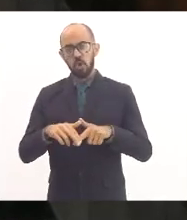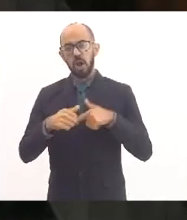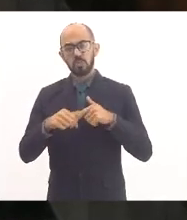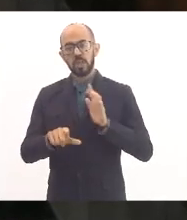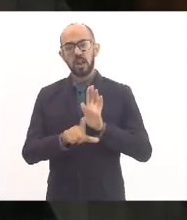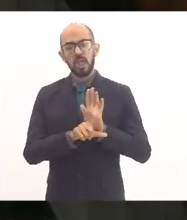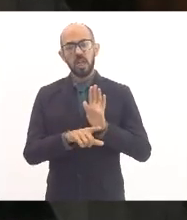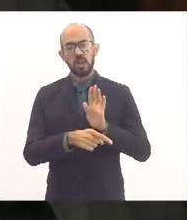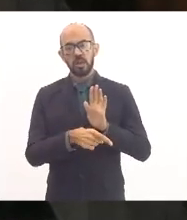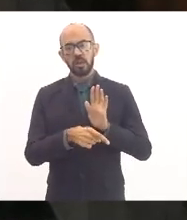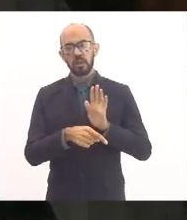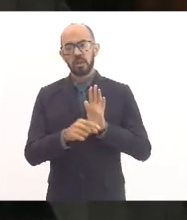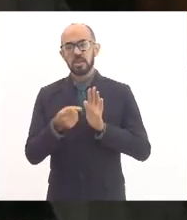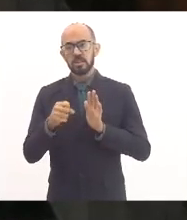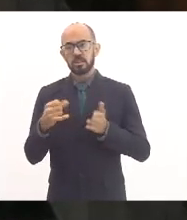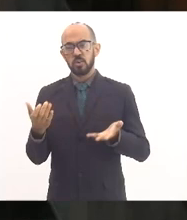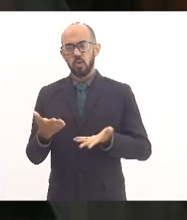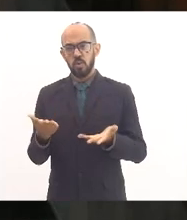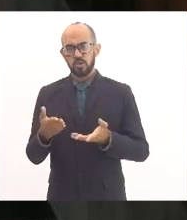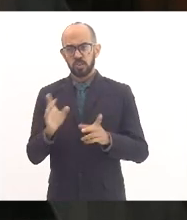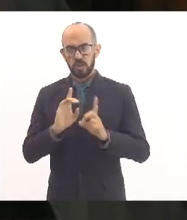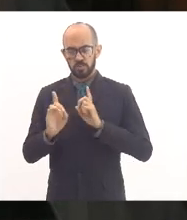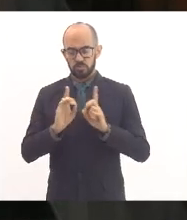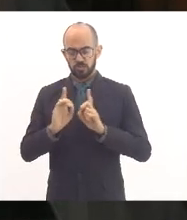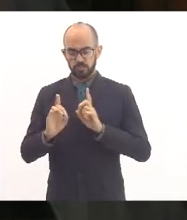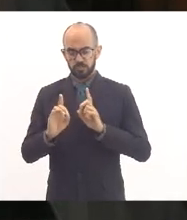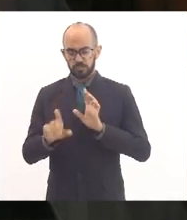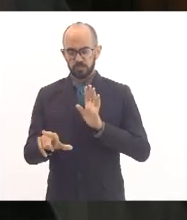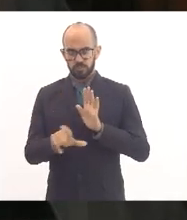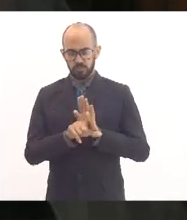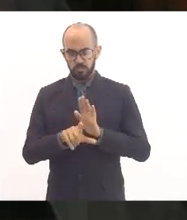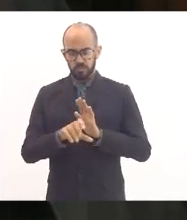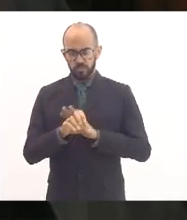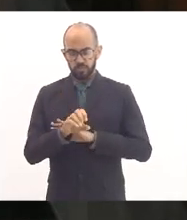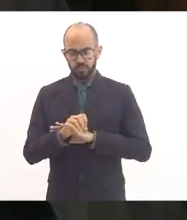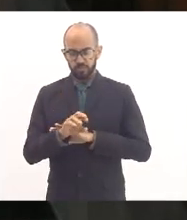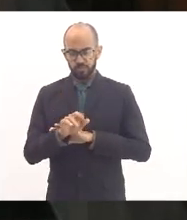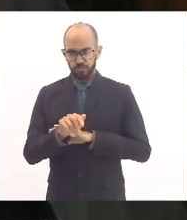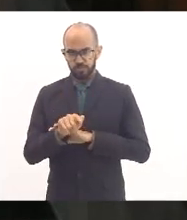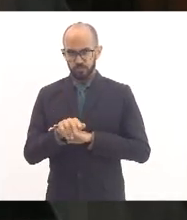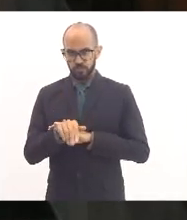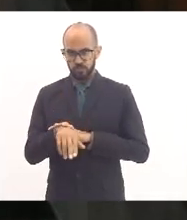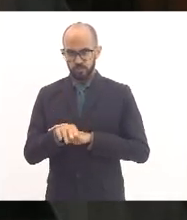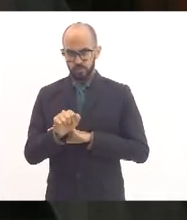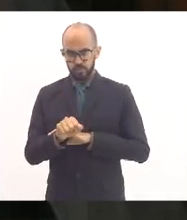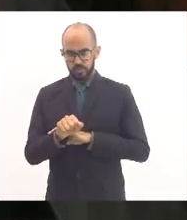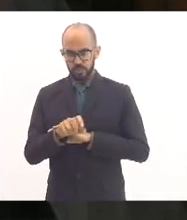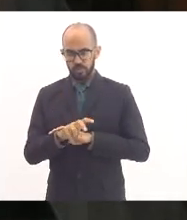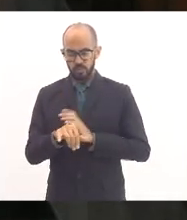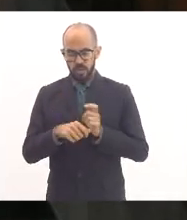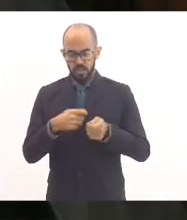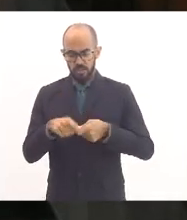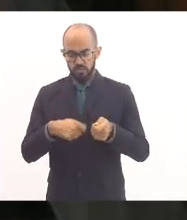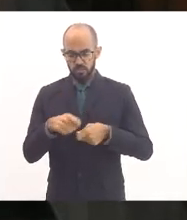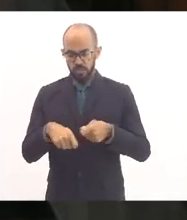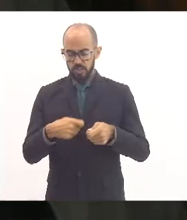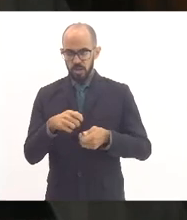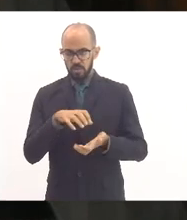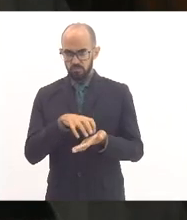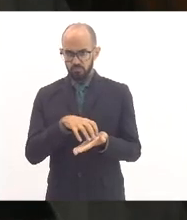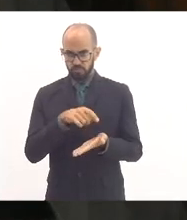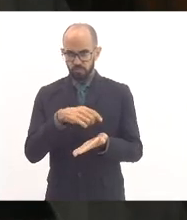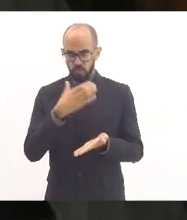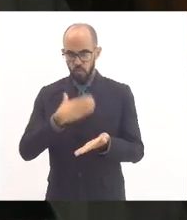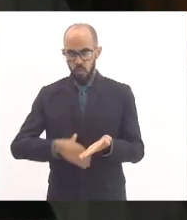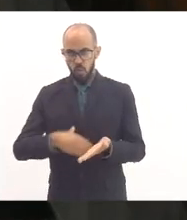que hoje nós estamos diante da discussão de uma lei orgânica que vai reagir o órgão o corpo